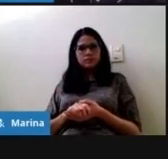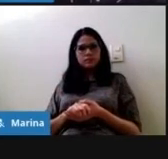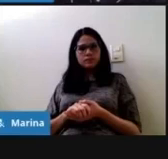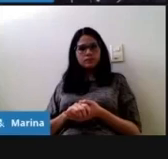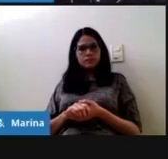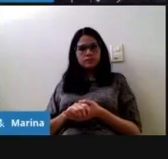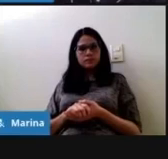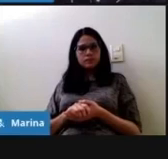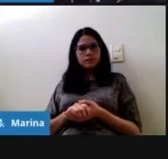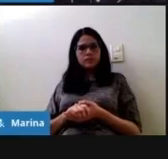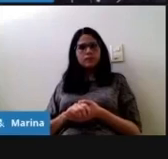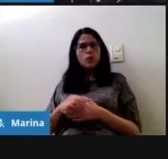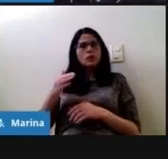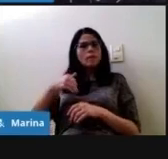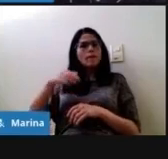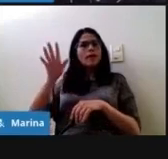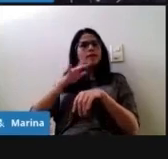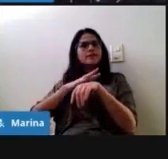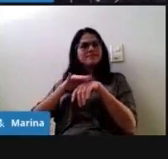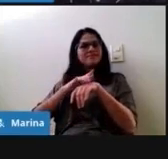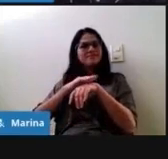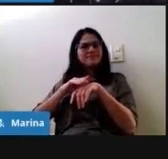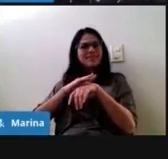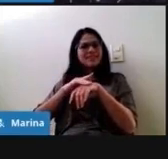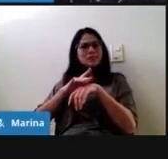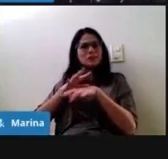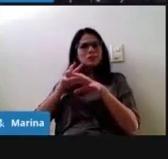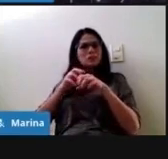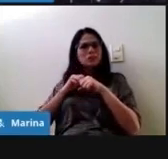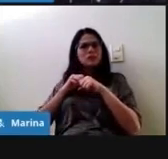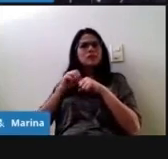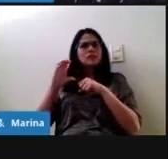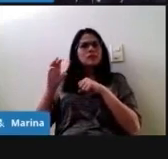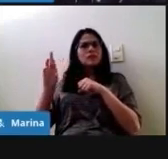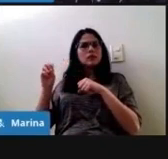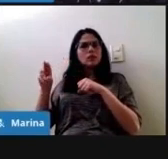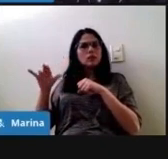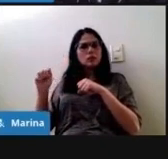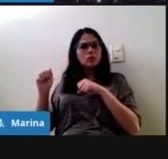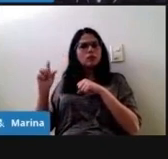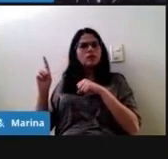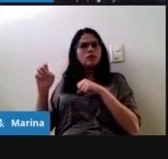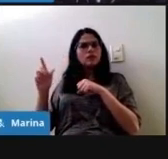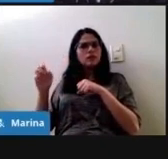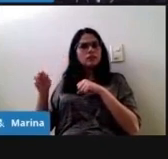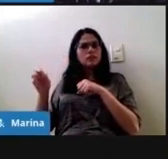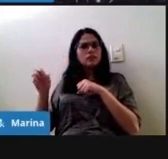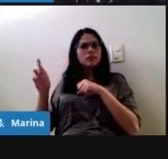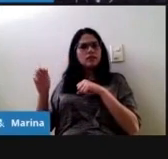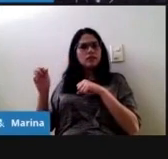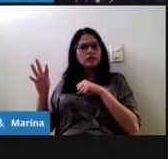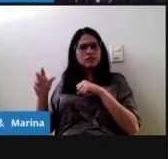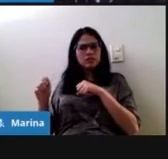prevalência de doenças crônico-degenerativas. E isso vem impactar diretamente o